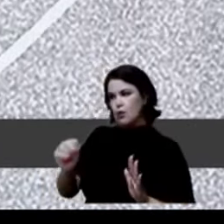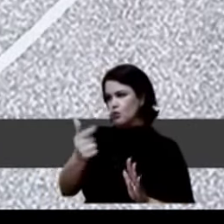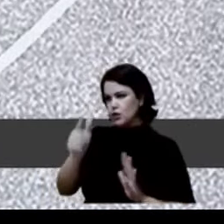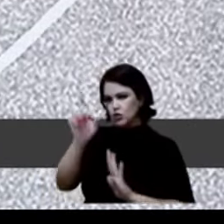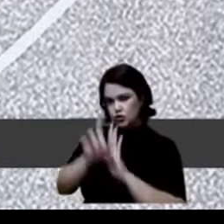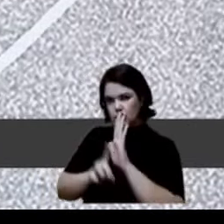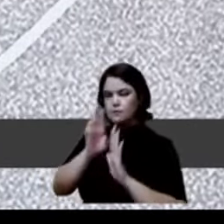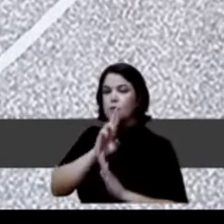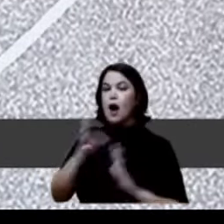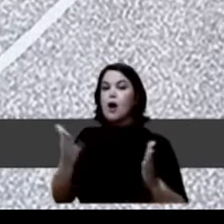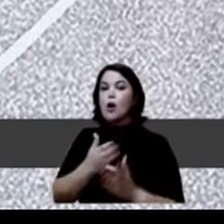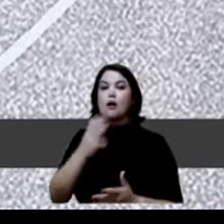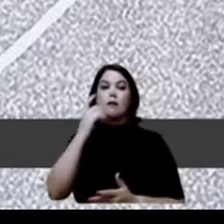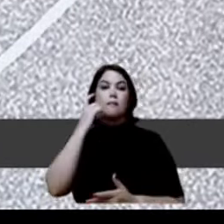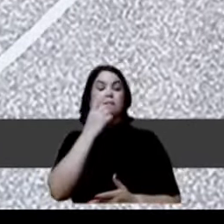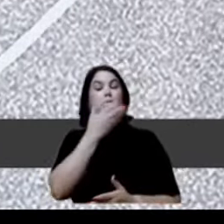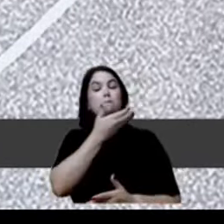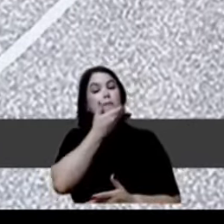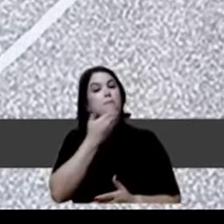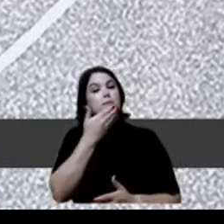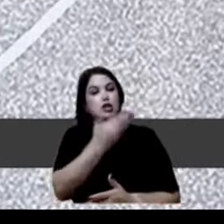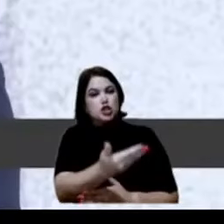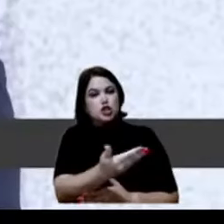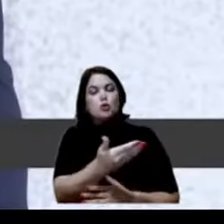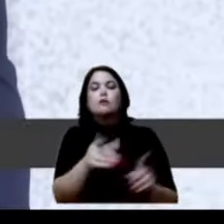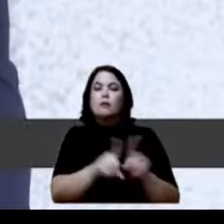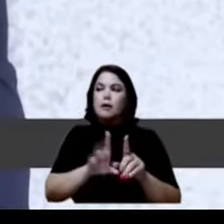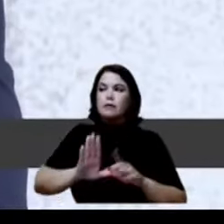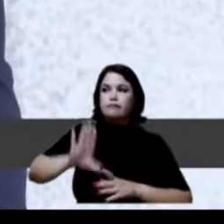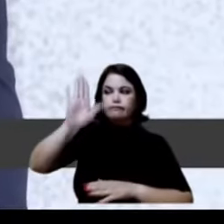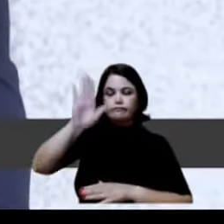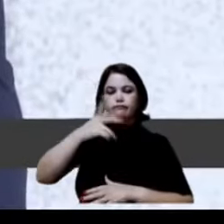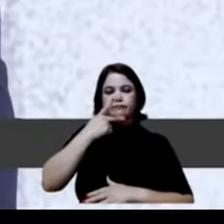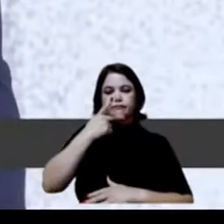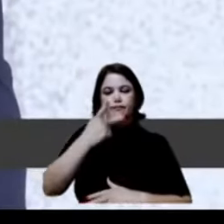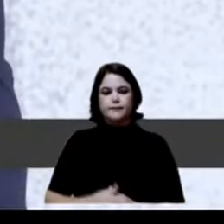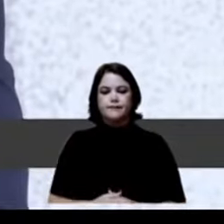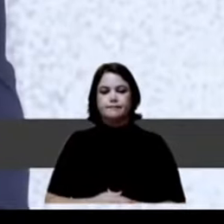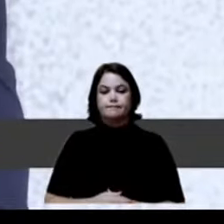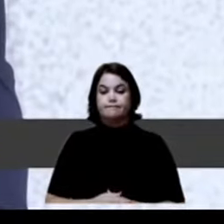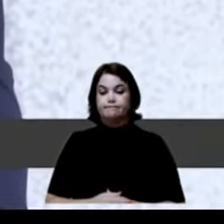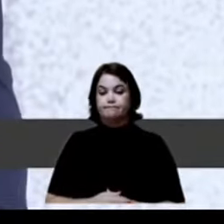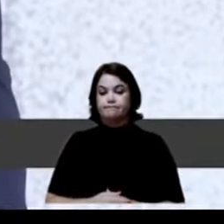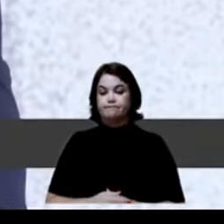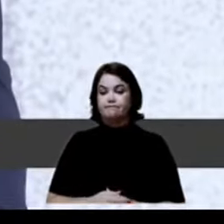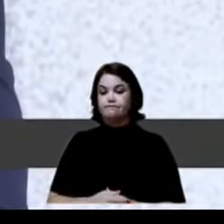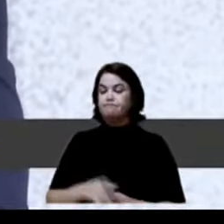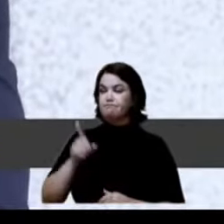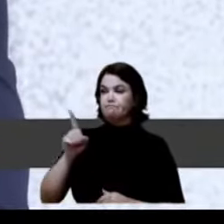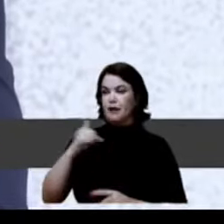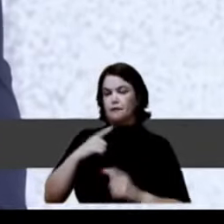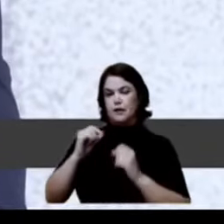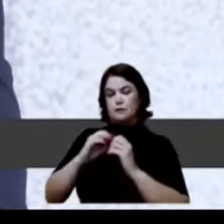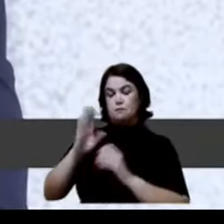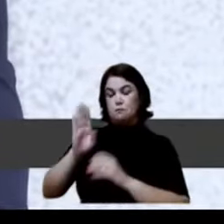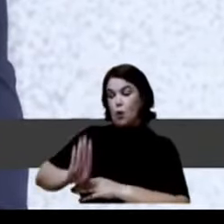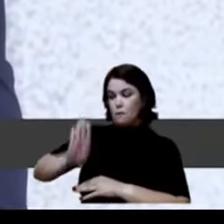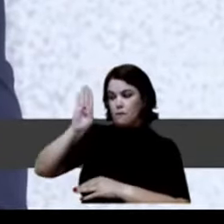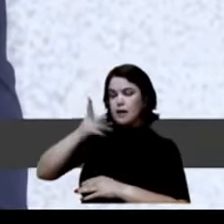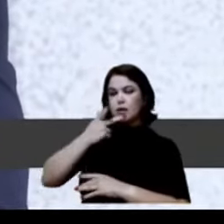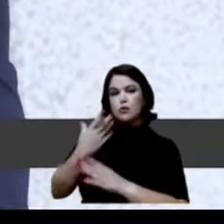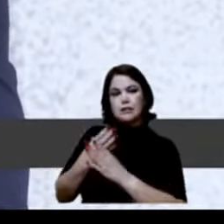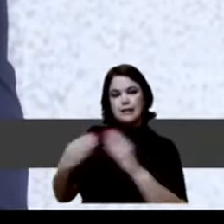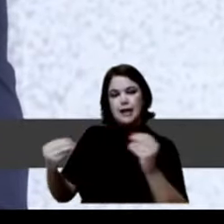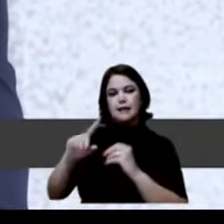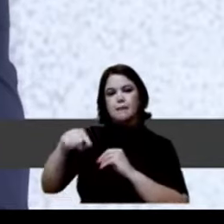Marçal está sendo analisado. Mas o Pablo Marçal pediu a palavra também. Lá em Camizunga, eu fiz uma promessa que eu só sairia de lá depois de construir a última casa.